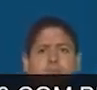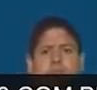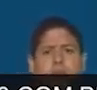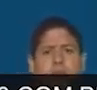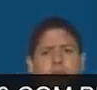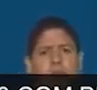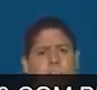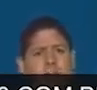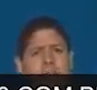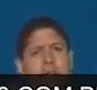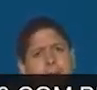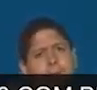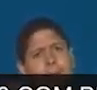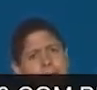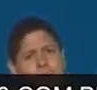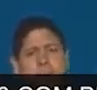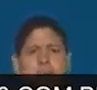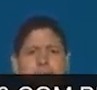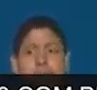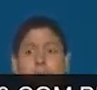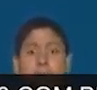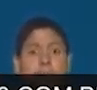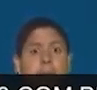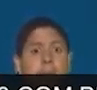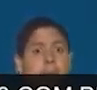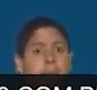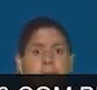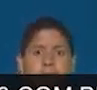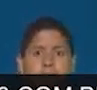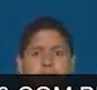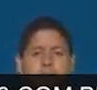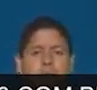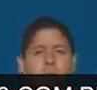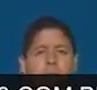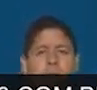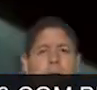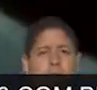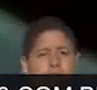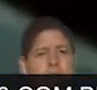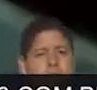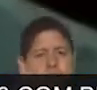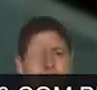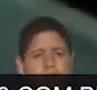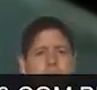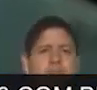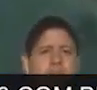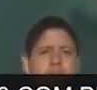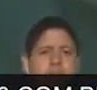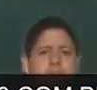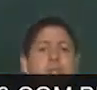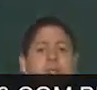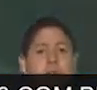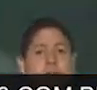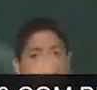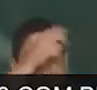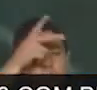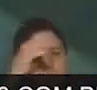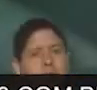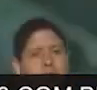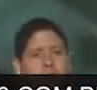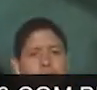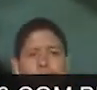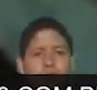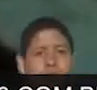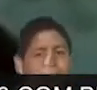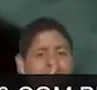683 milímetros, o maior já registrado na história do país. A prefeitura também decretou estado de calamidade